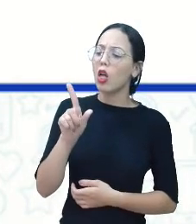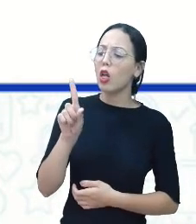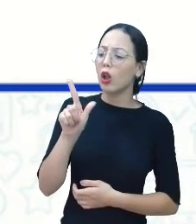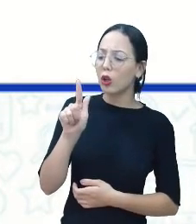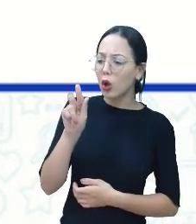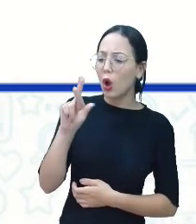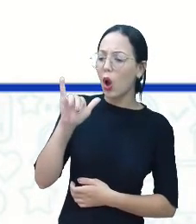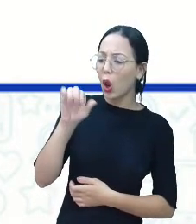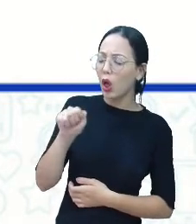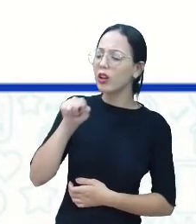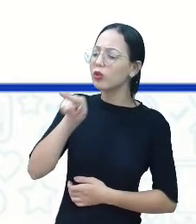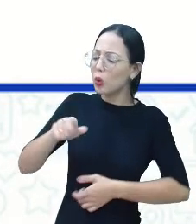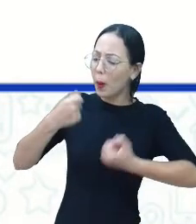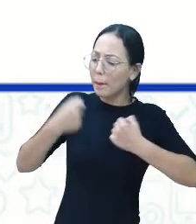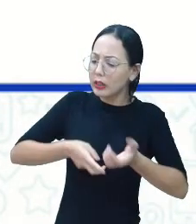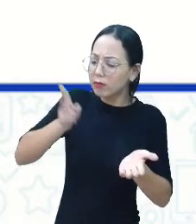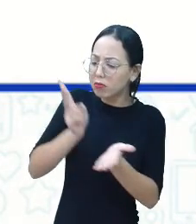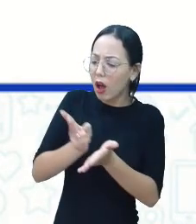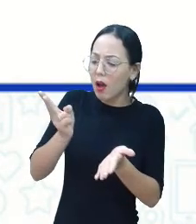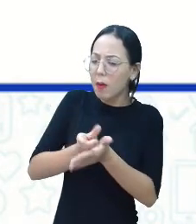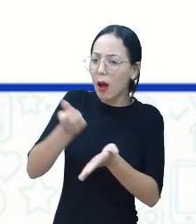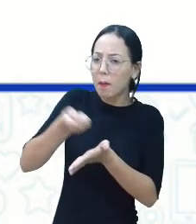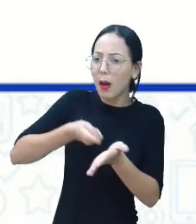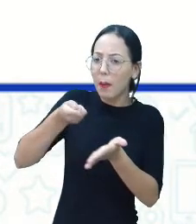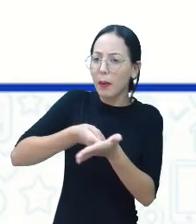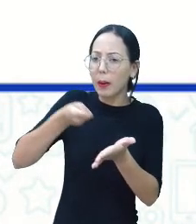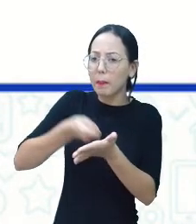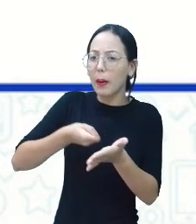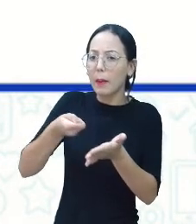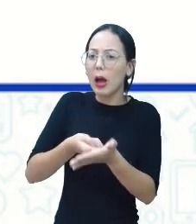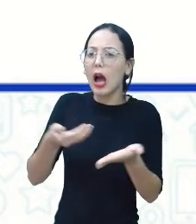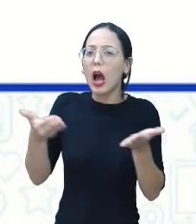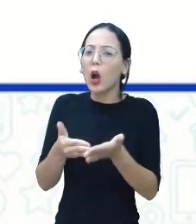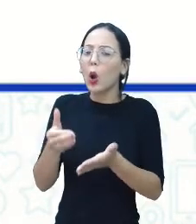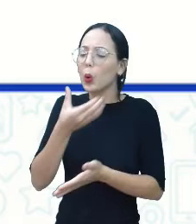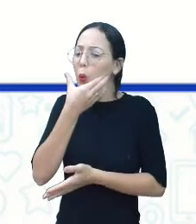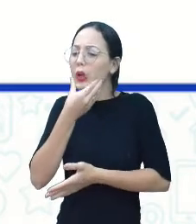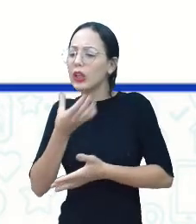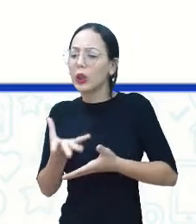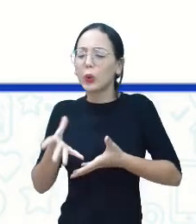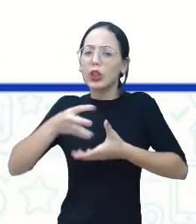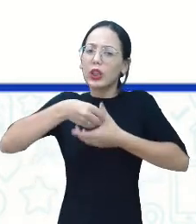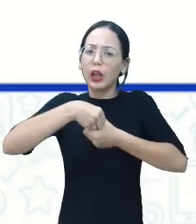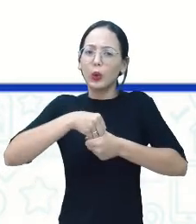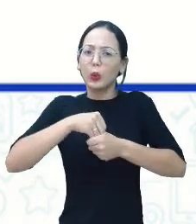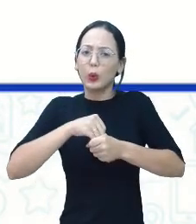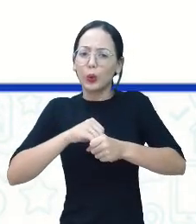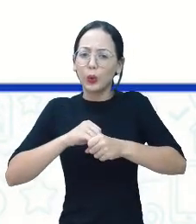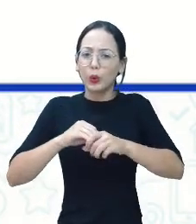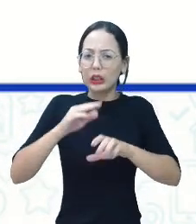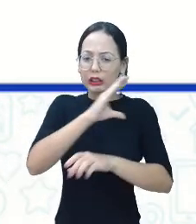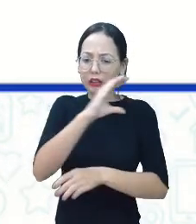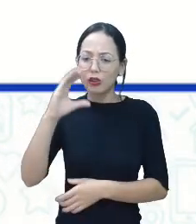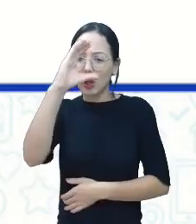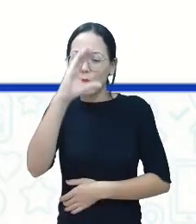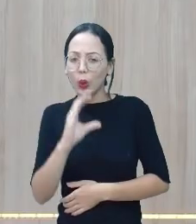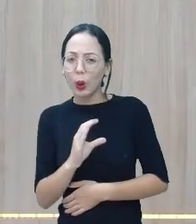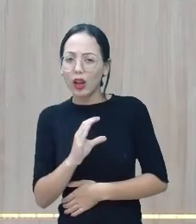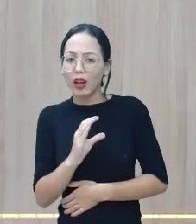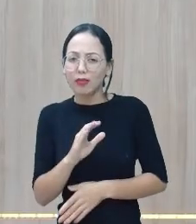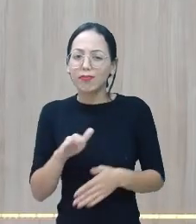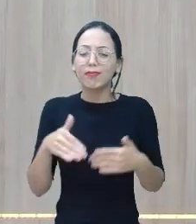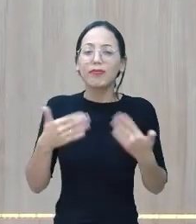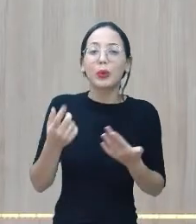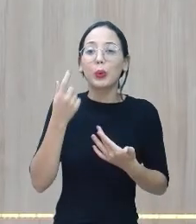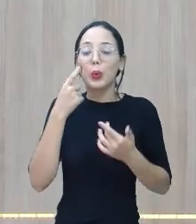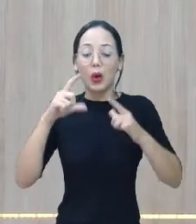a senhora persiste na ideia de meter nosso Bentinho no seminário. É? Então,